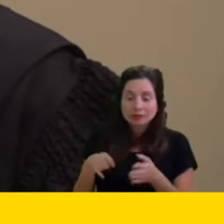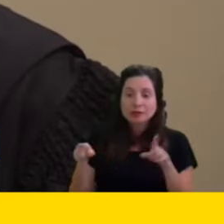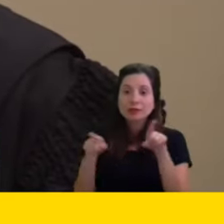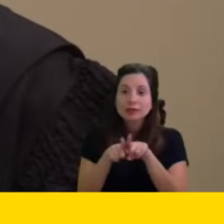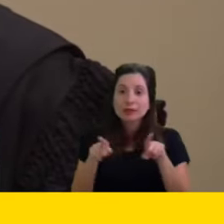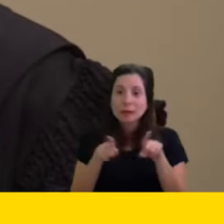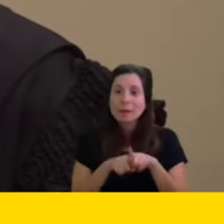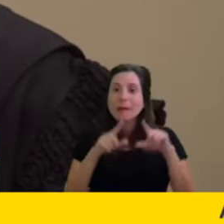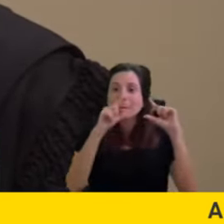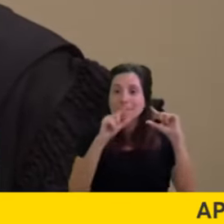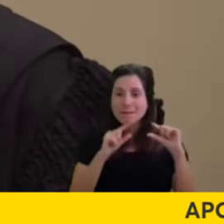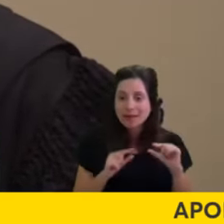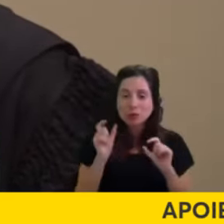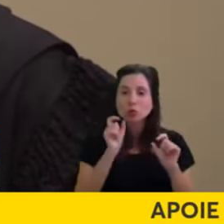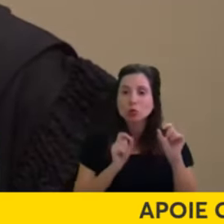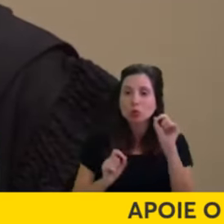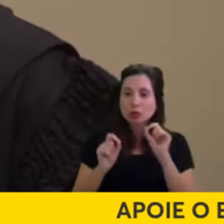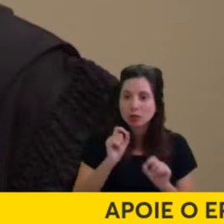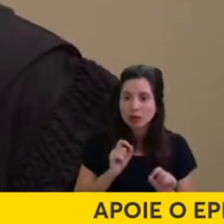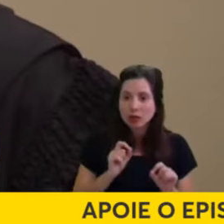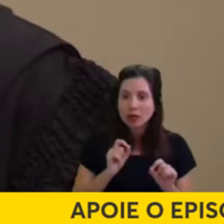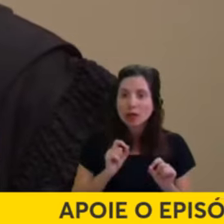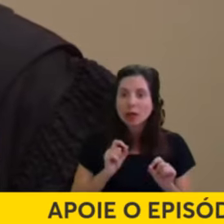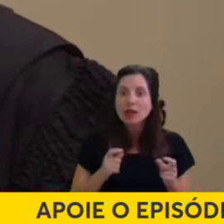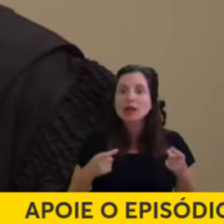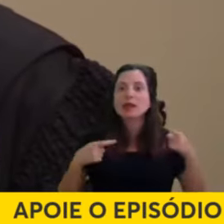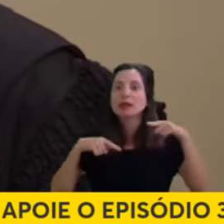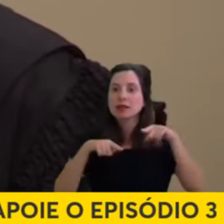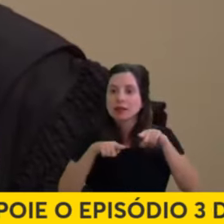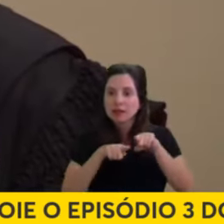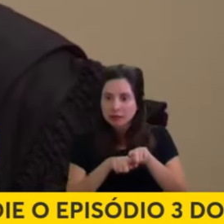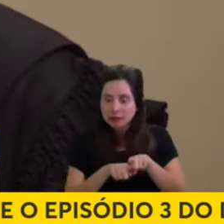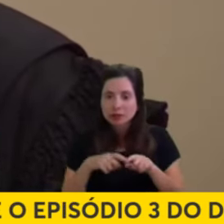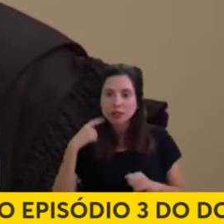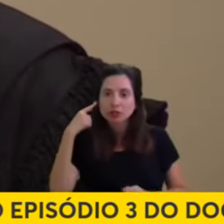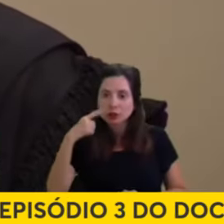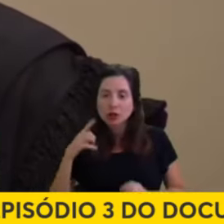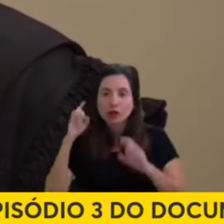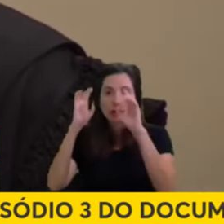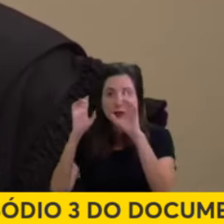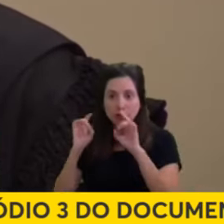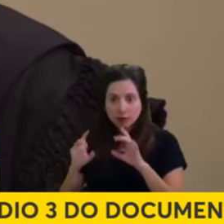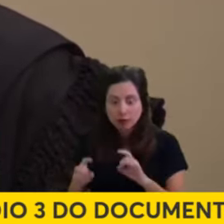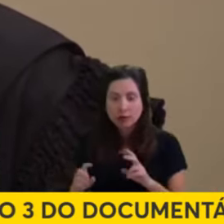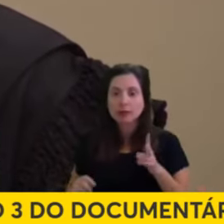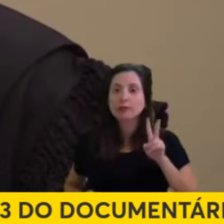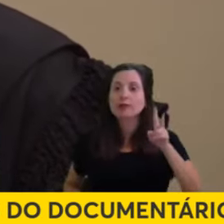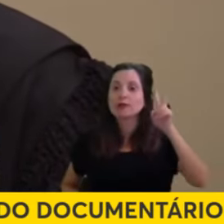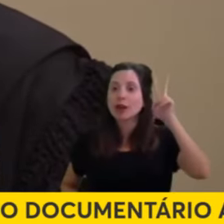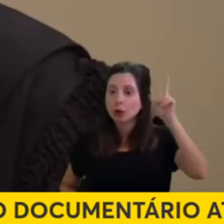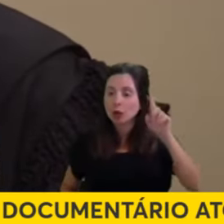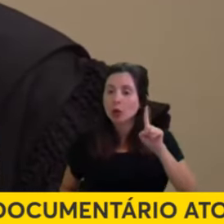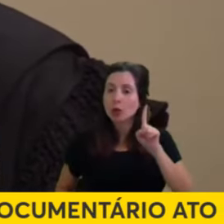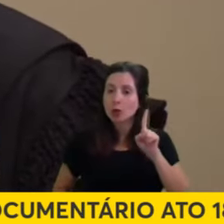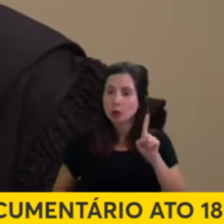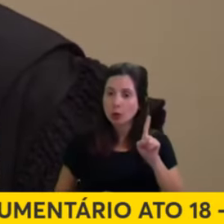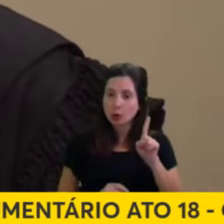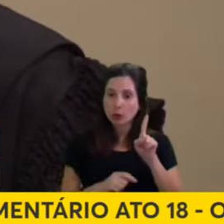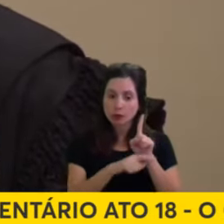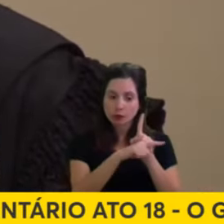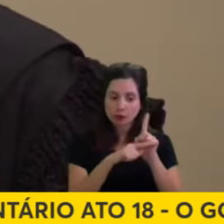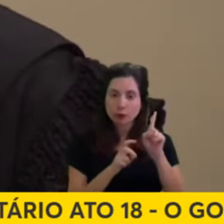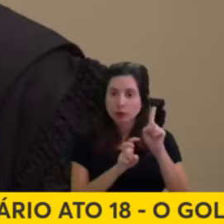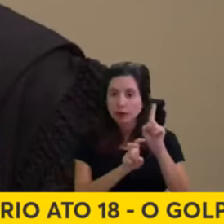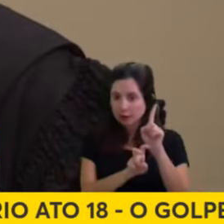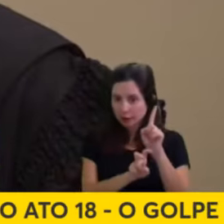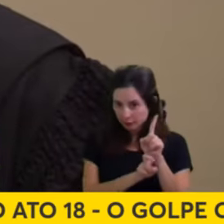a agremiação e seus filiados eram integralmente atingidos por advogados especializados em valores que atingem 1/5 daqueles despendidos junto ao